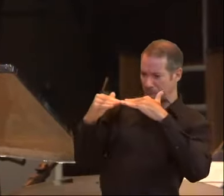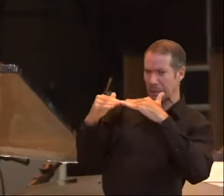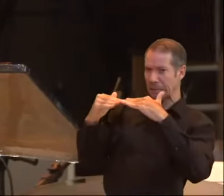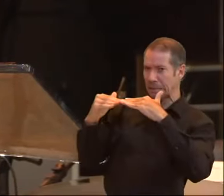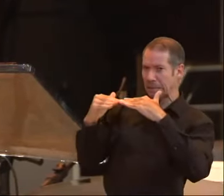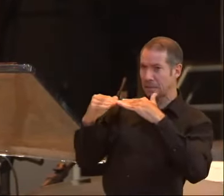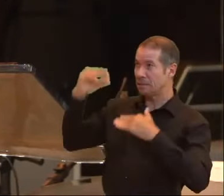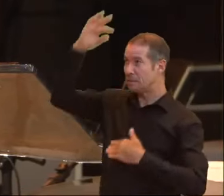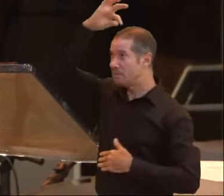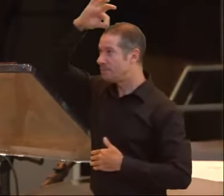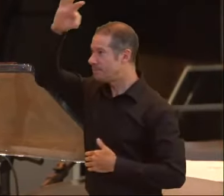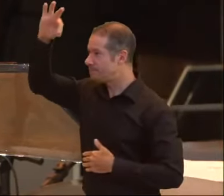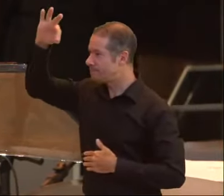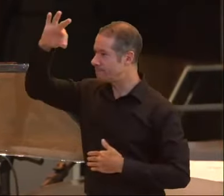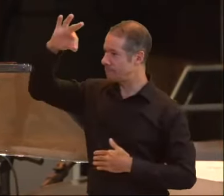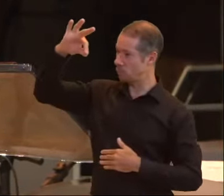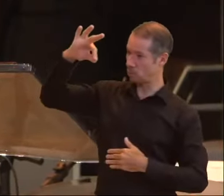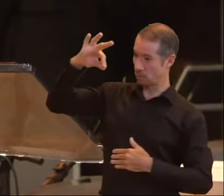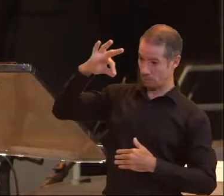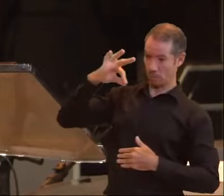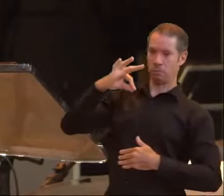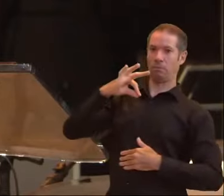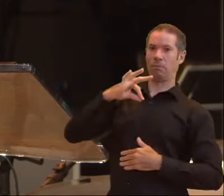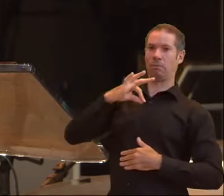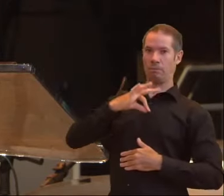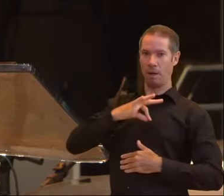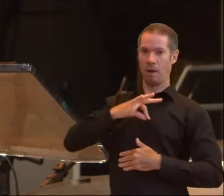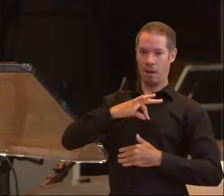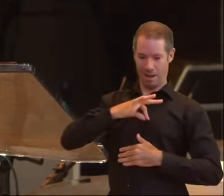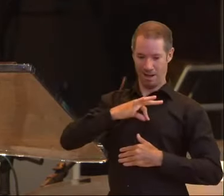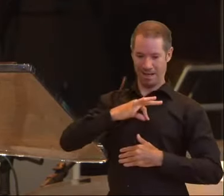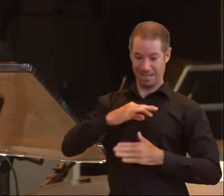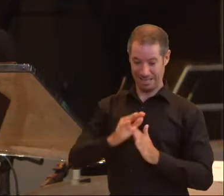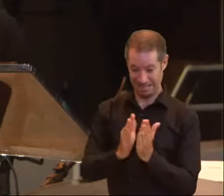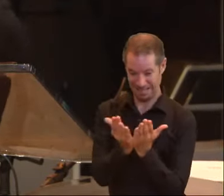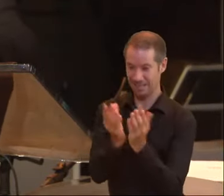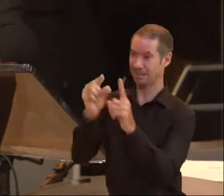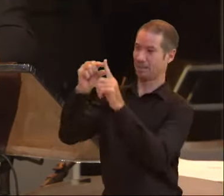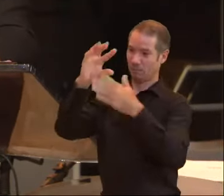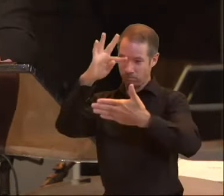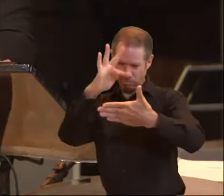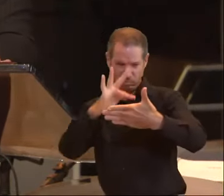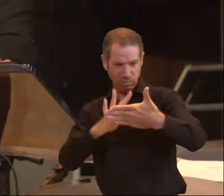É o Espírito de Deus que levou lá, abria naquele texto e